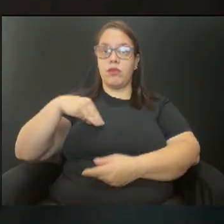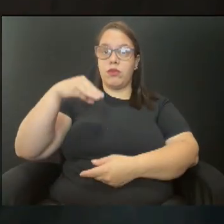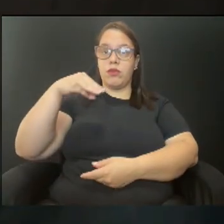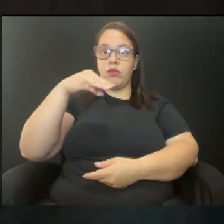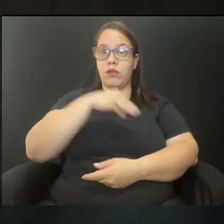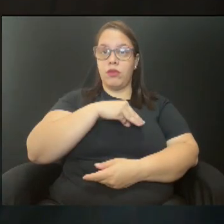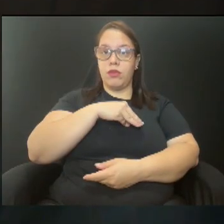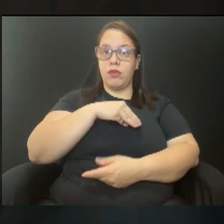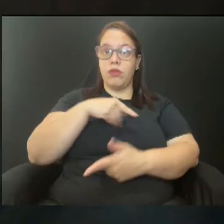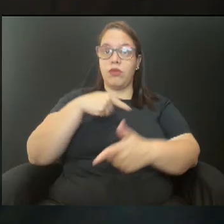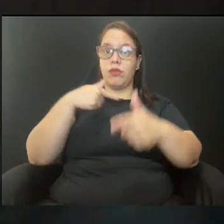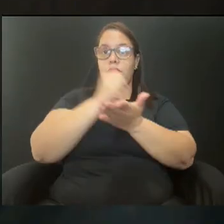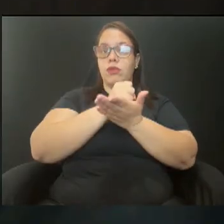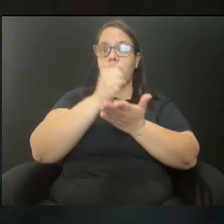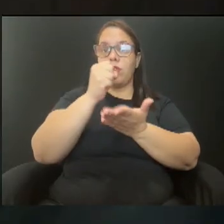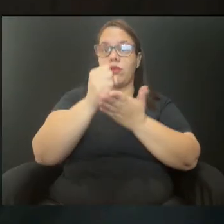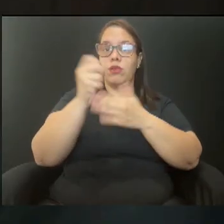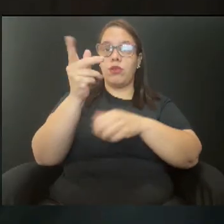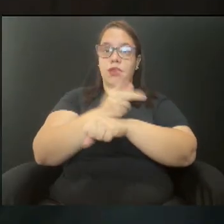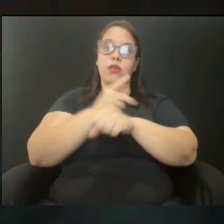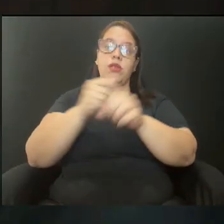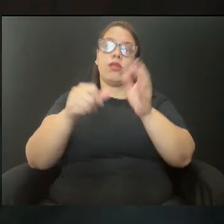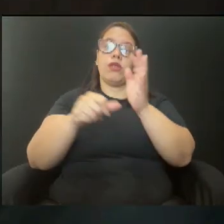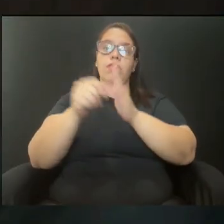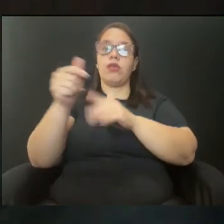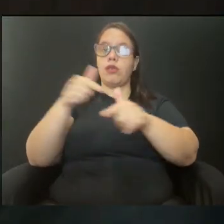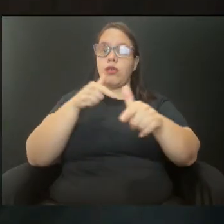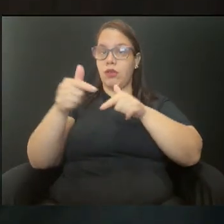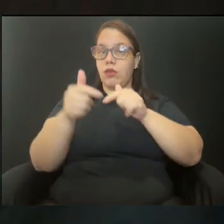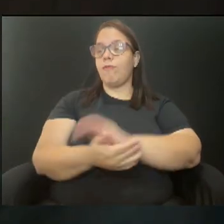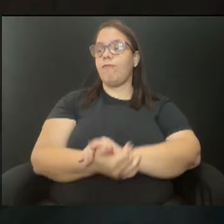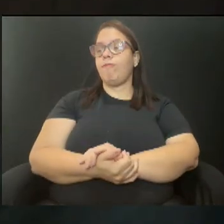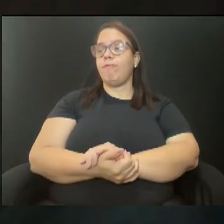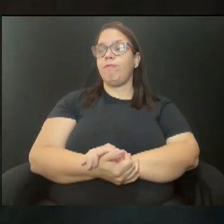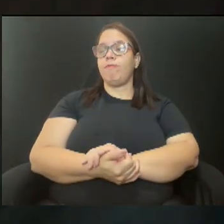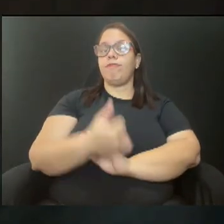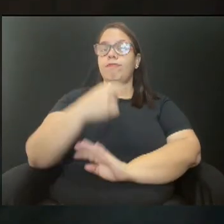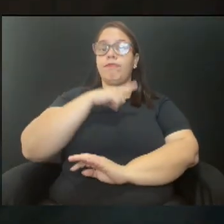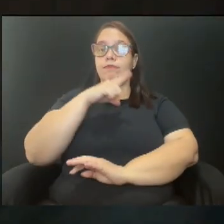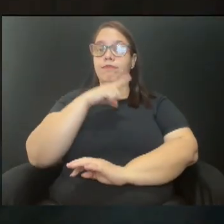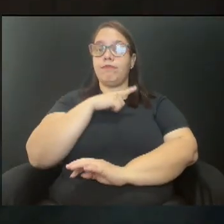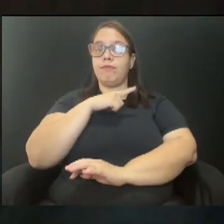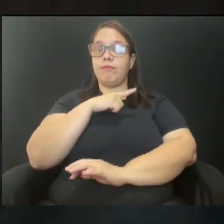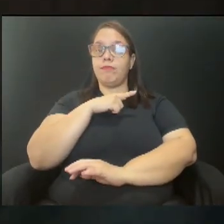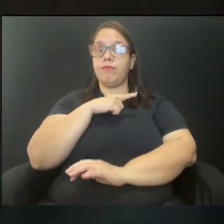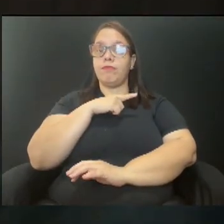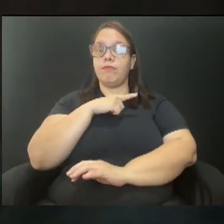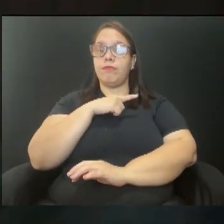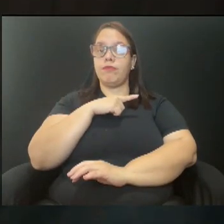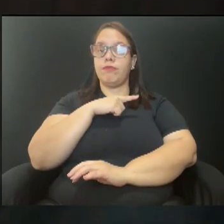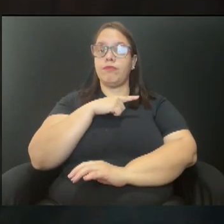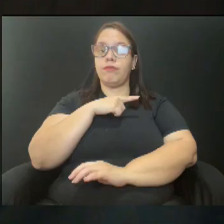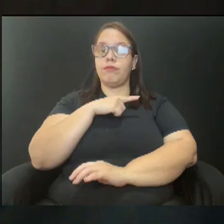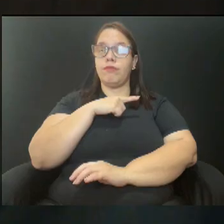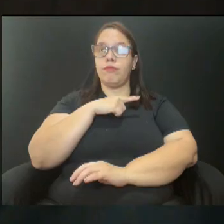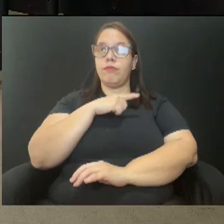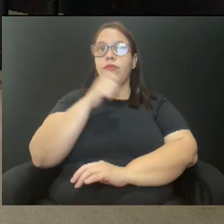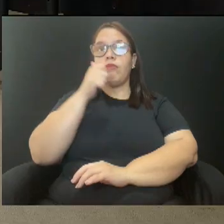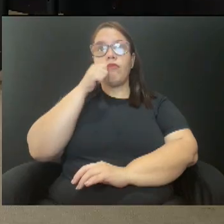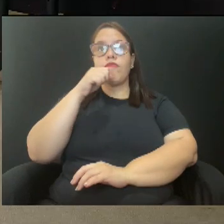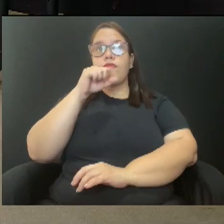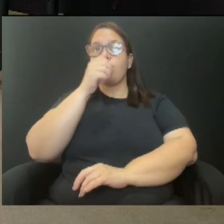para procurar o primeiro emprego, né? Você tinha, aí a gente vem até, por exemplo, de pais que